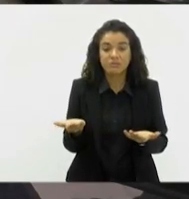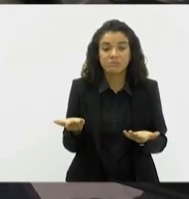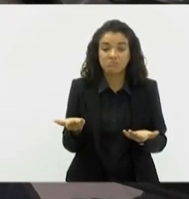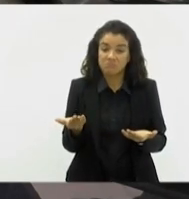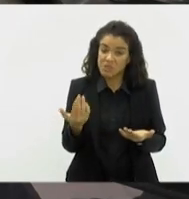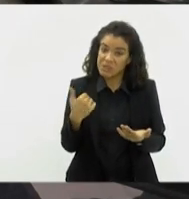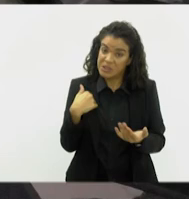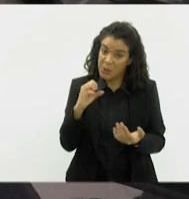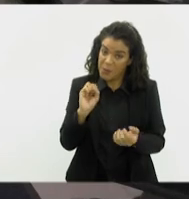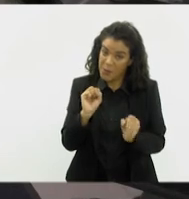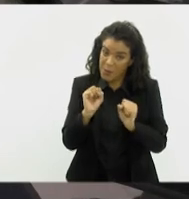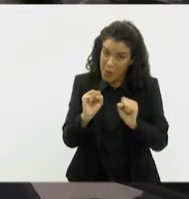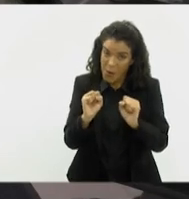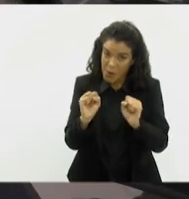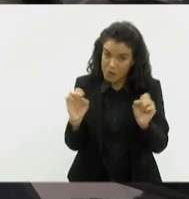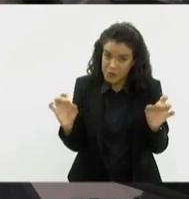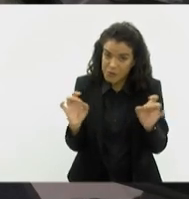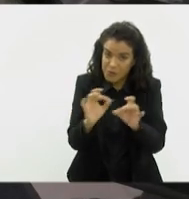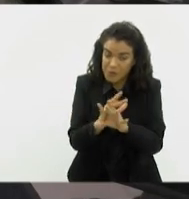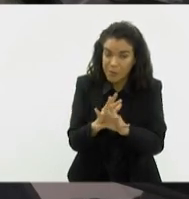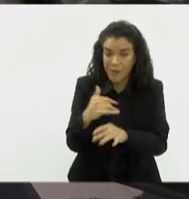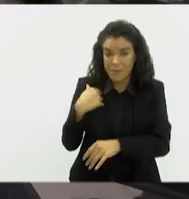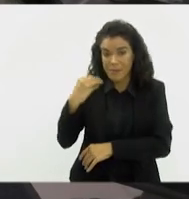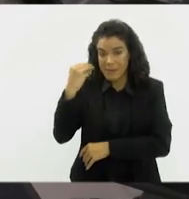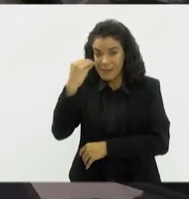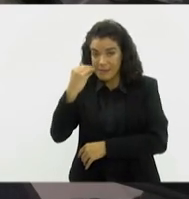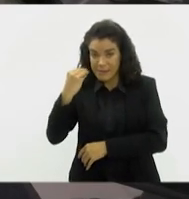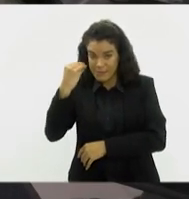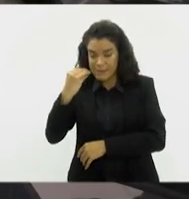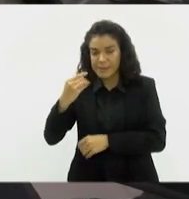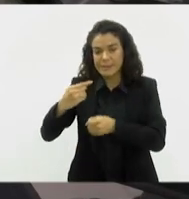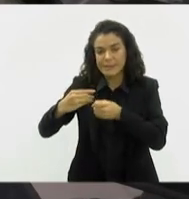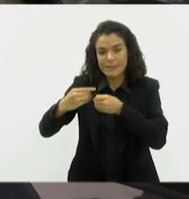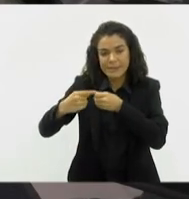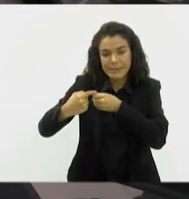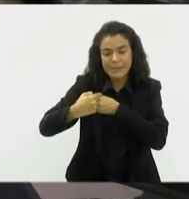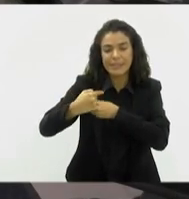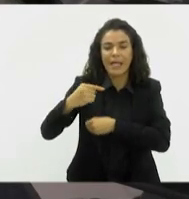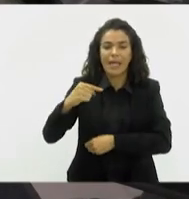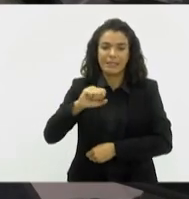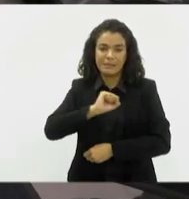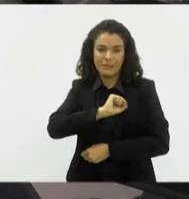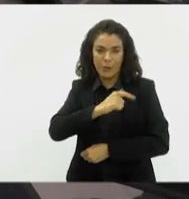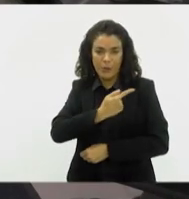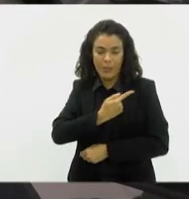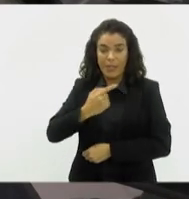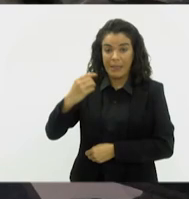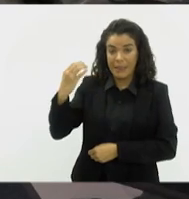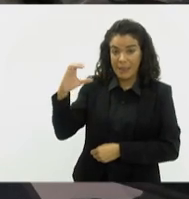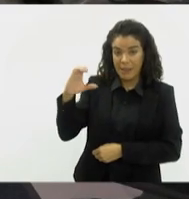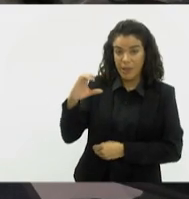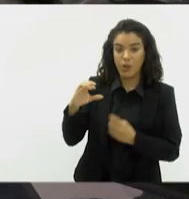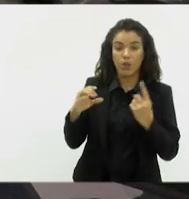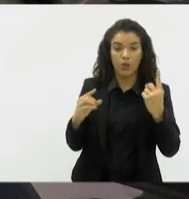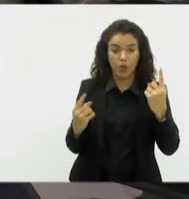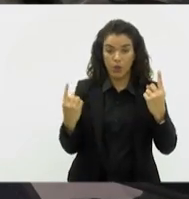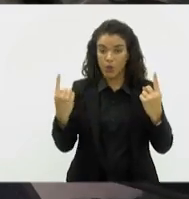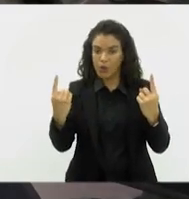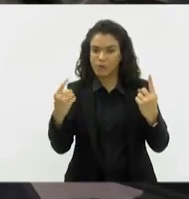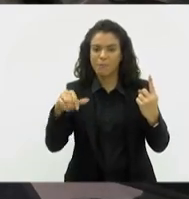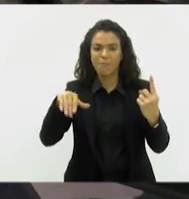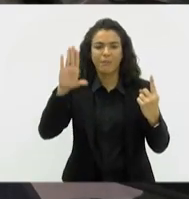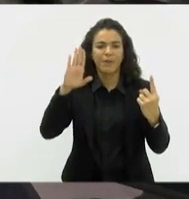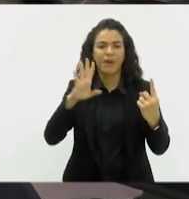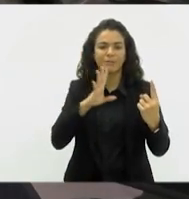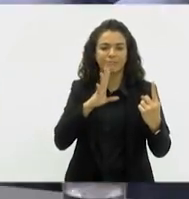também concluir... como a minha experiência passa pelas cidades de Niterói e São Gonçalo, existem dois manicômios que são os mais conhecidos